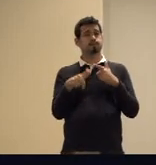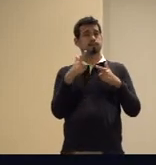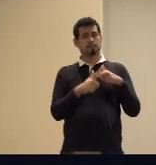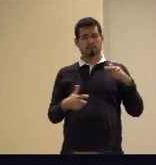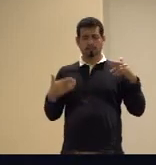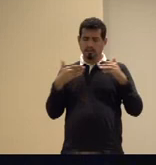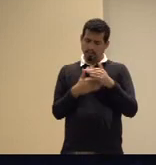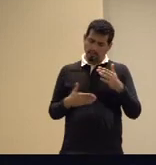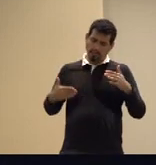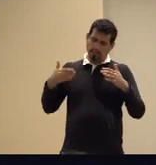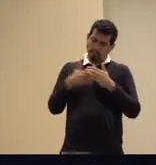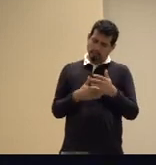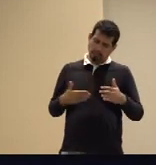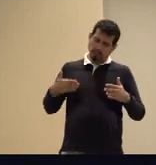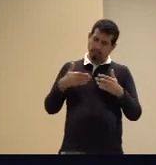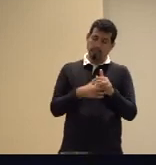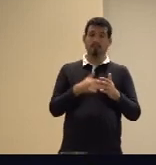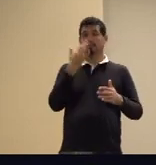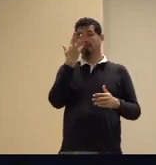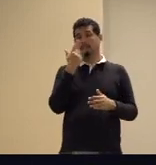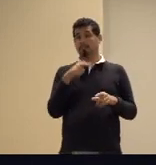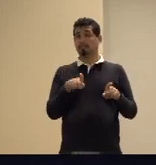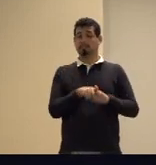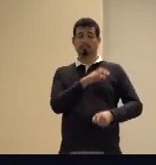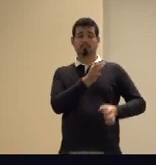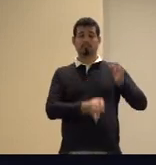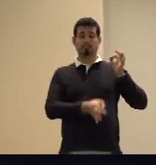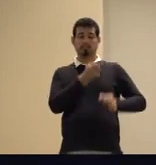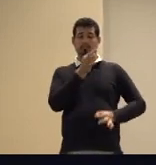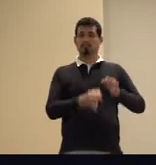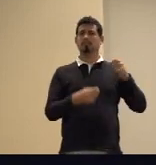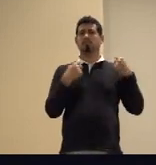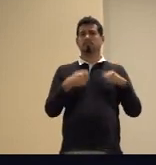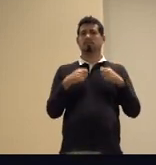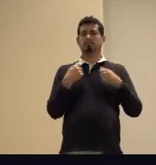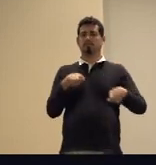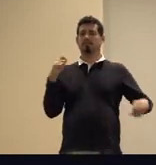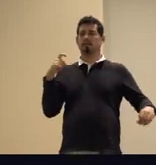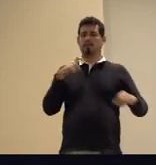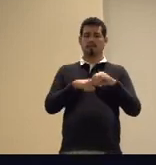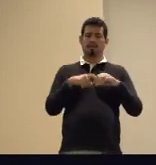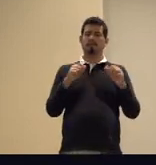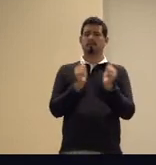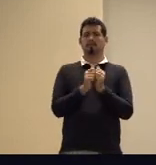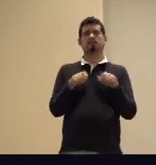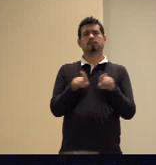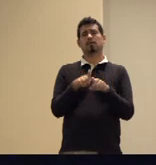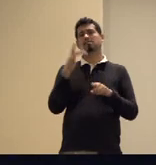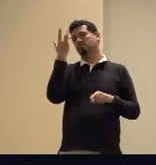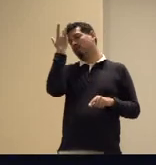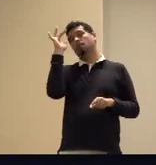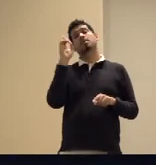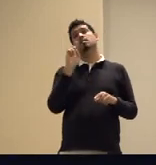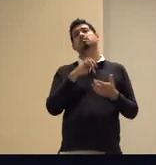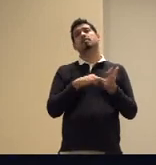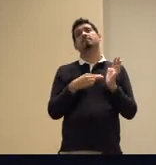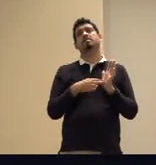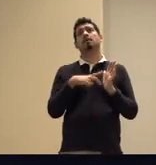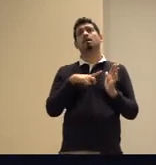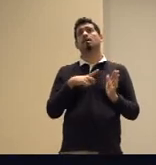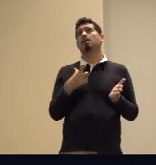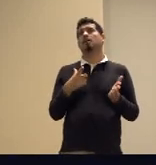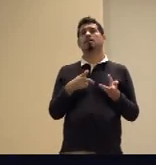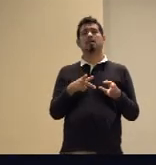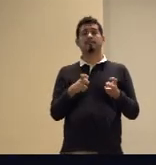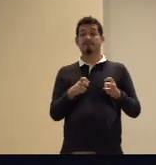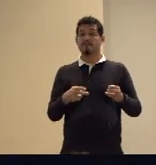crianças, porque daí o judiciário tem que ser um parceiro de vocês em relação a isso. Quem sabe não é uma institucionalização, na época do surto você